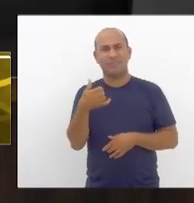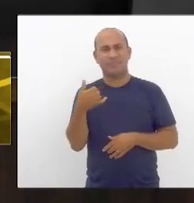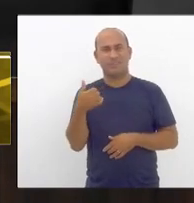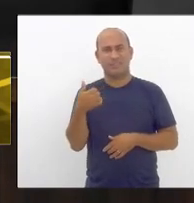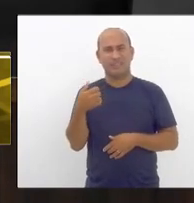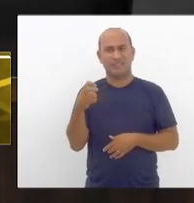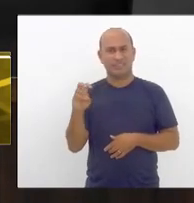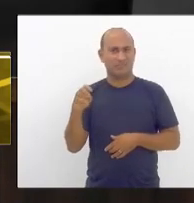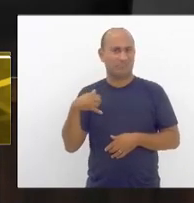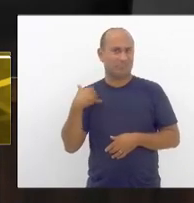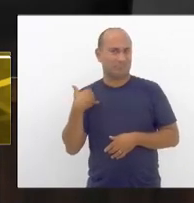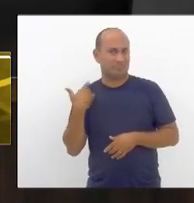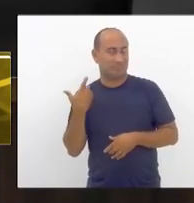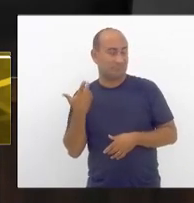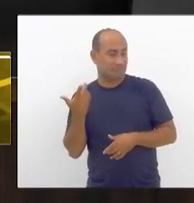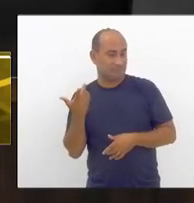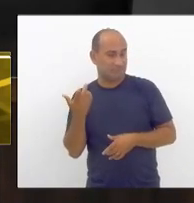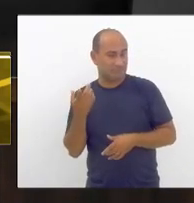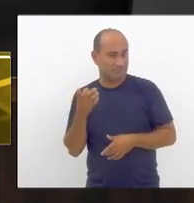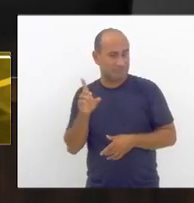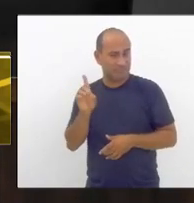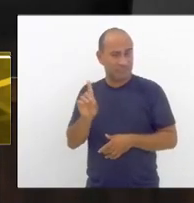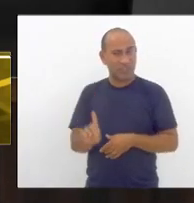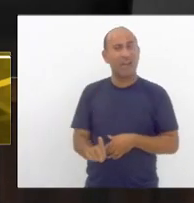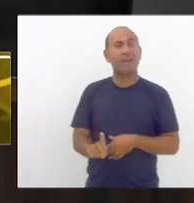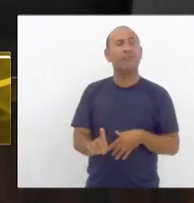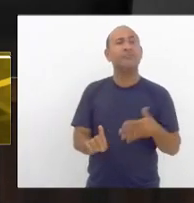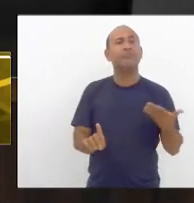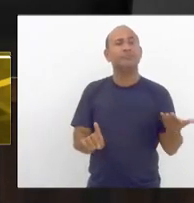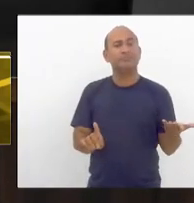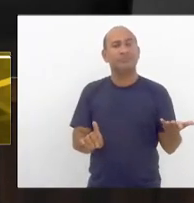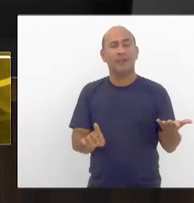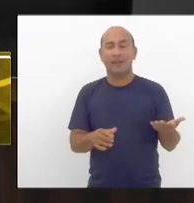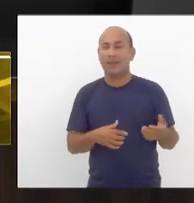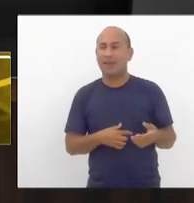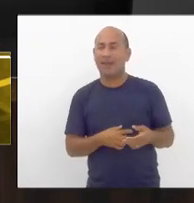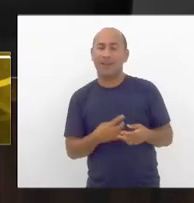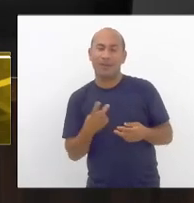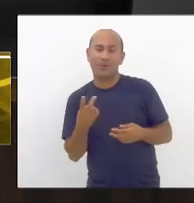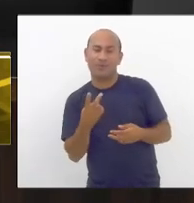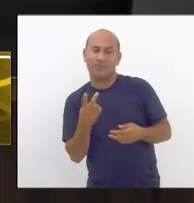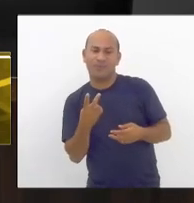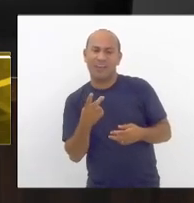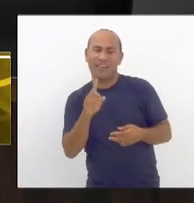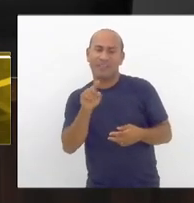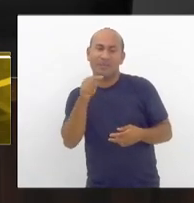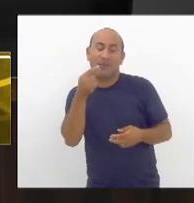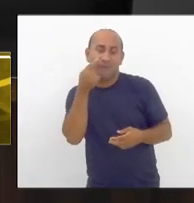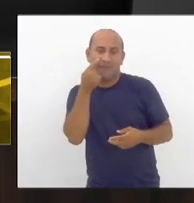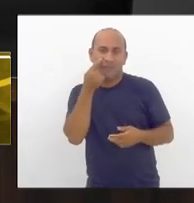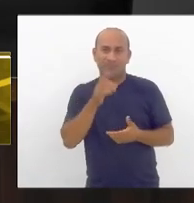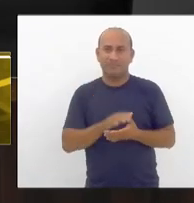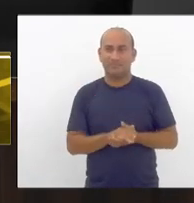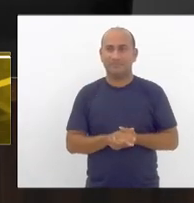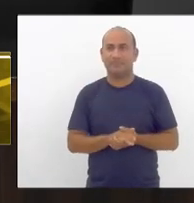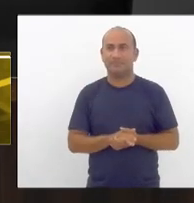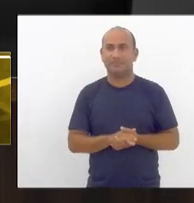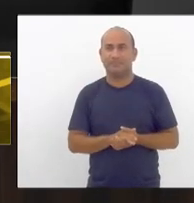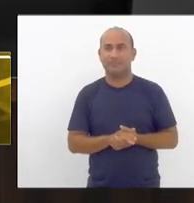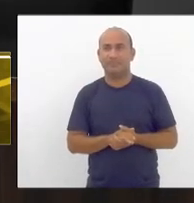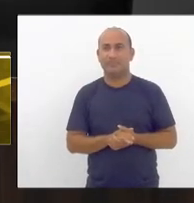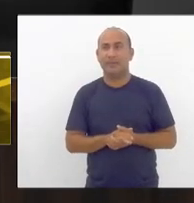eu falei o direito não vou ficar por dois depois a gente vê e